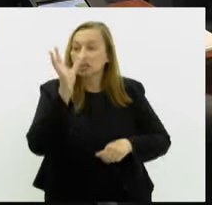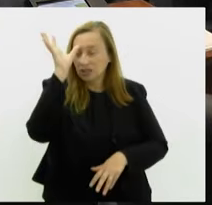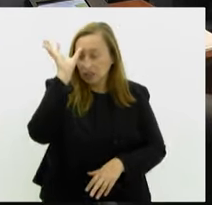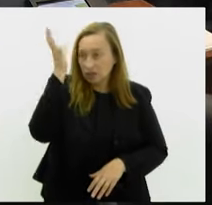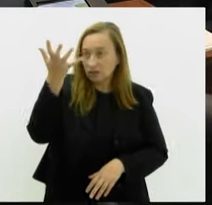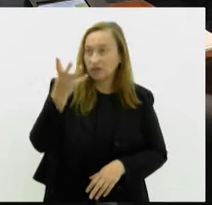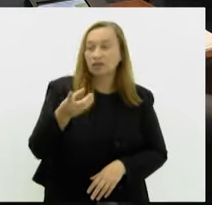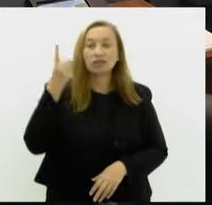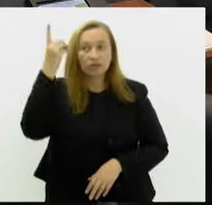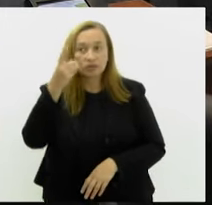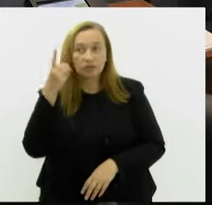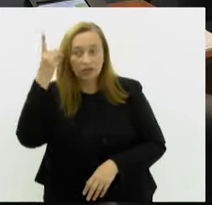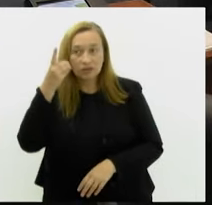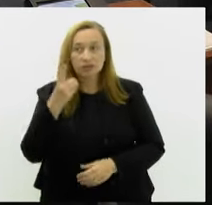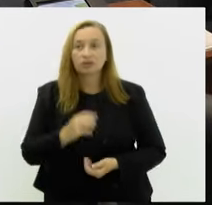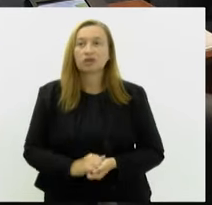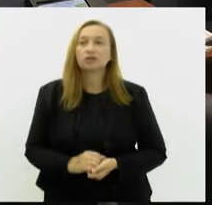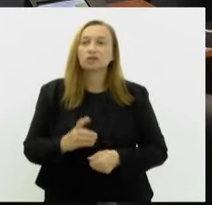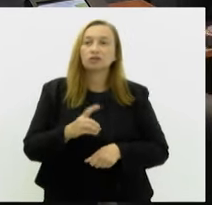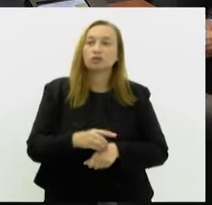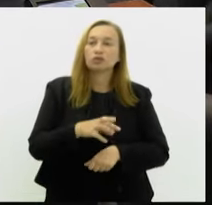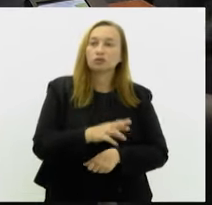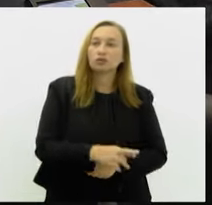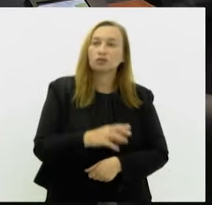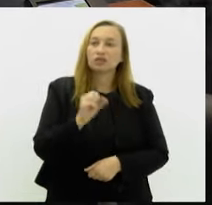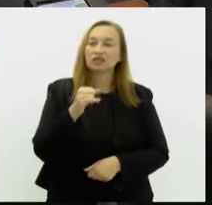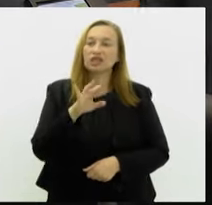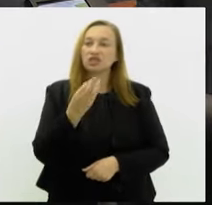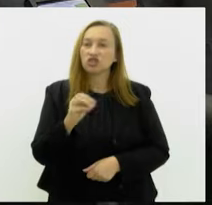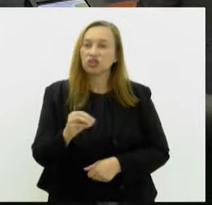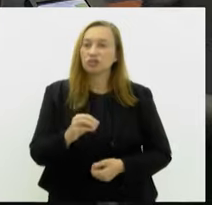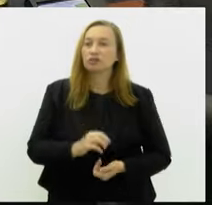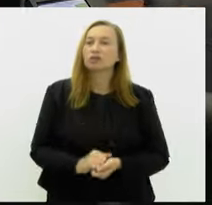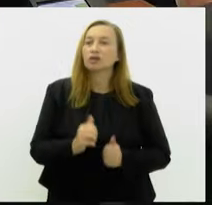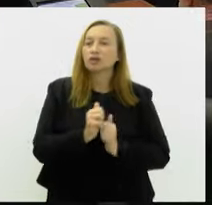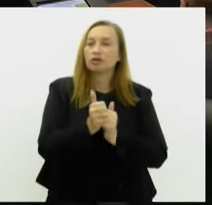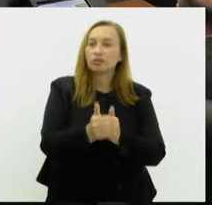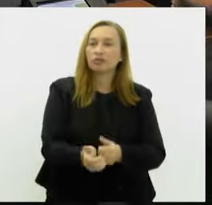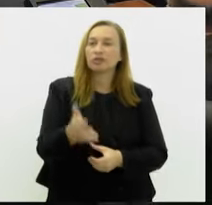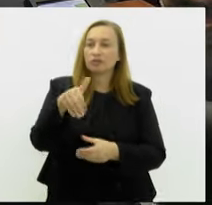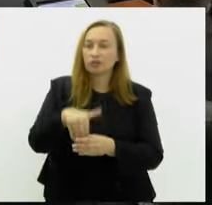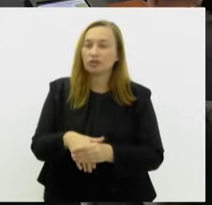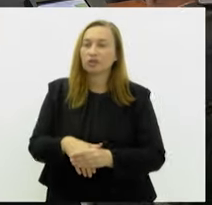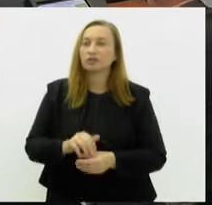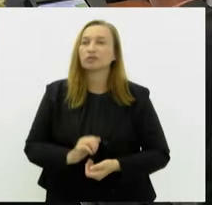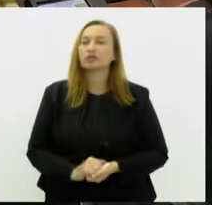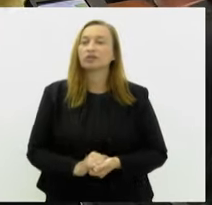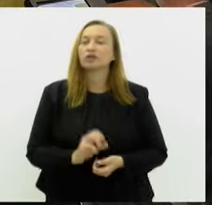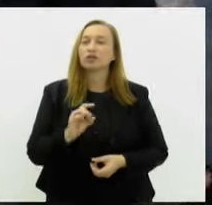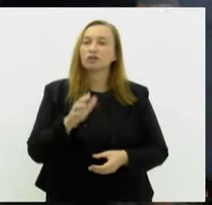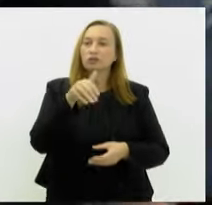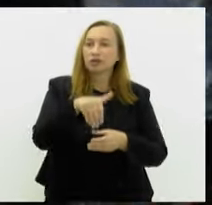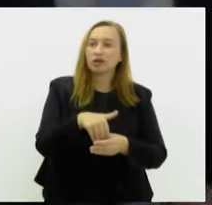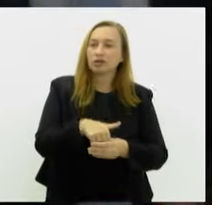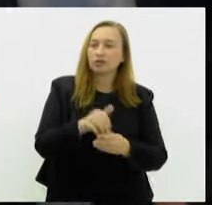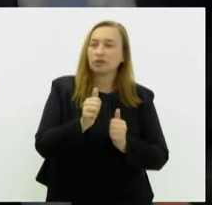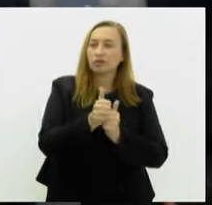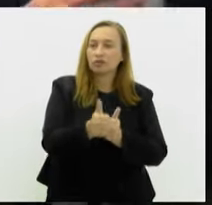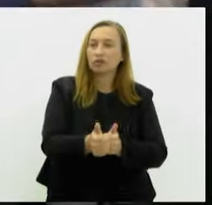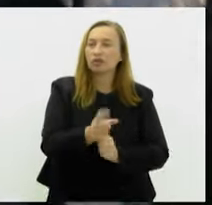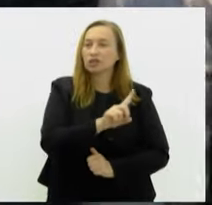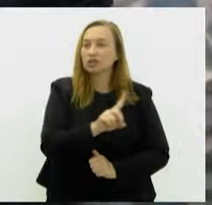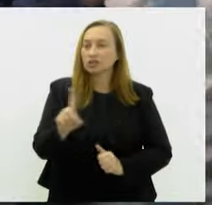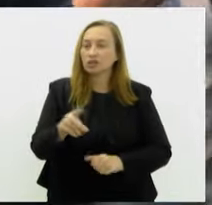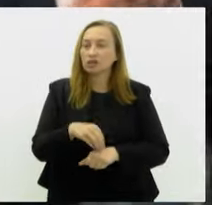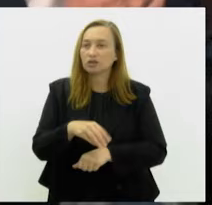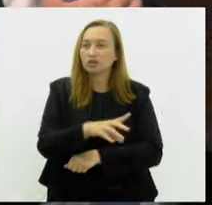isso. Deputado, doutor Serginho, para encaminhamento de voto. Só para caminhar o voto não ao destaque